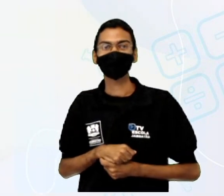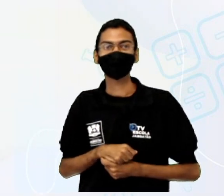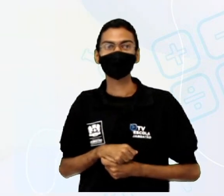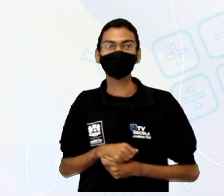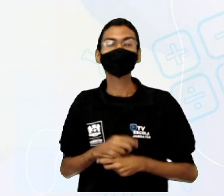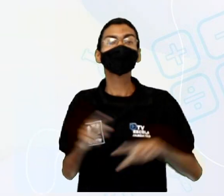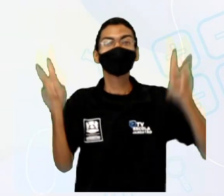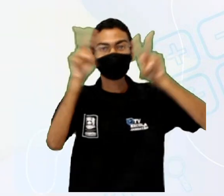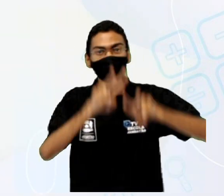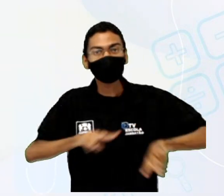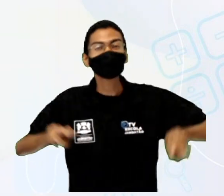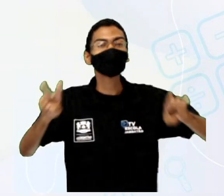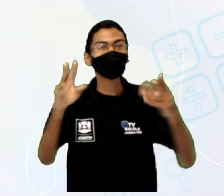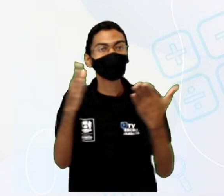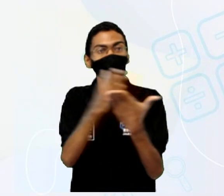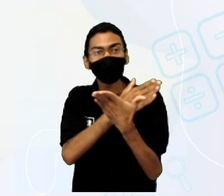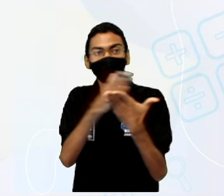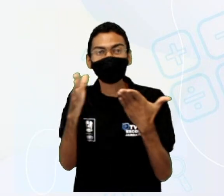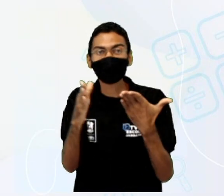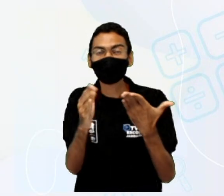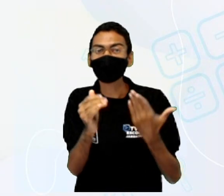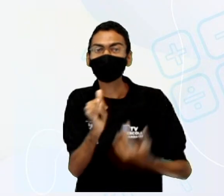Vamos ver aqui alguns exemplos.